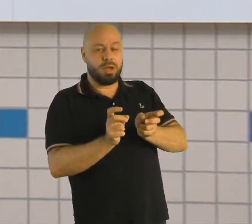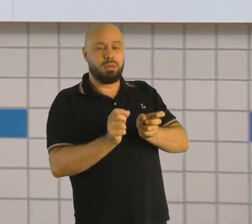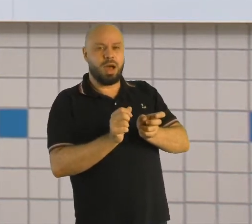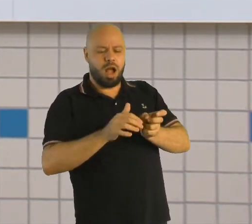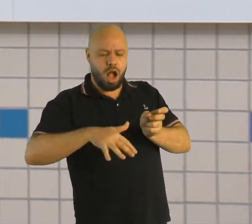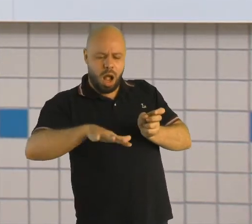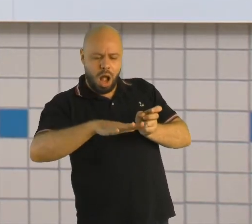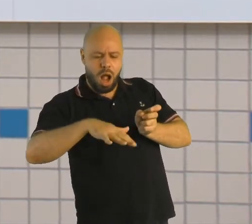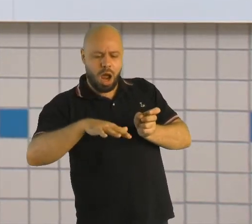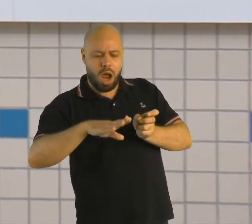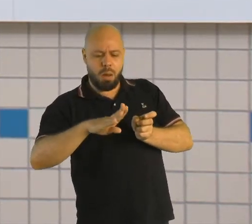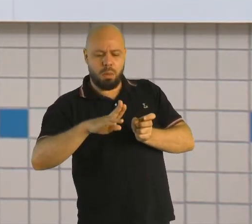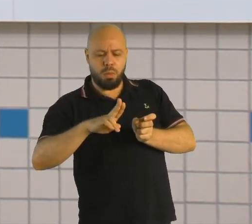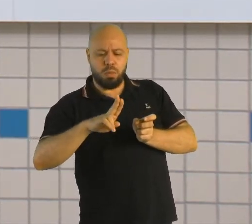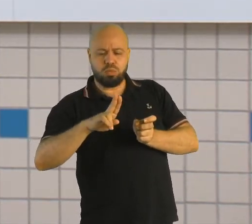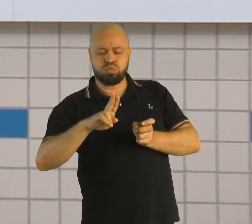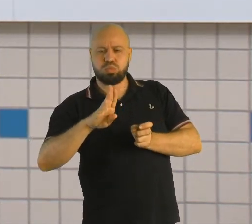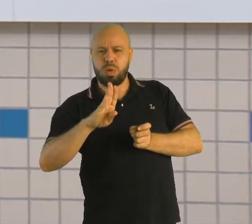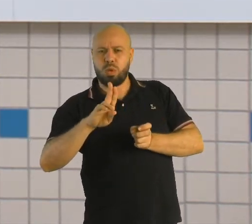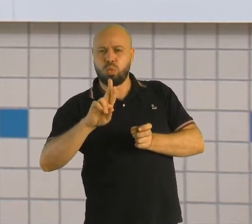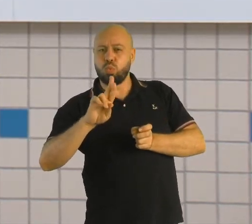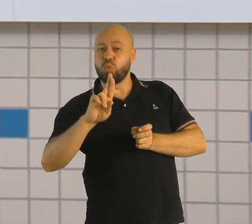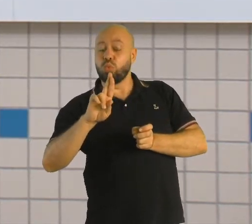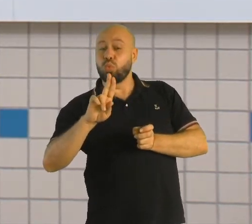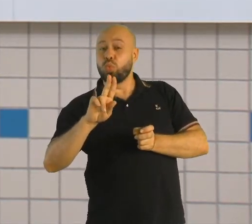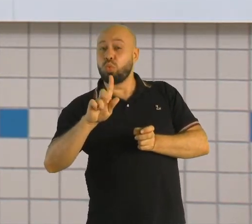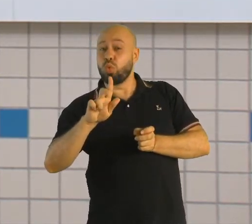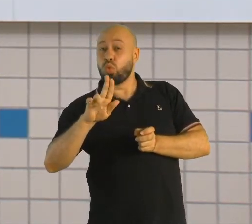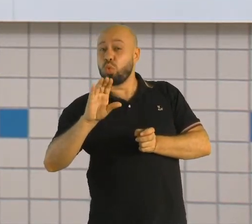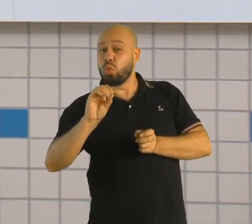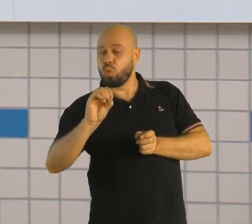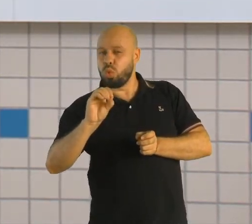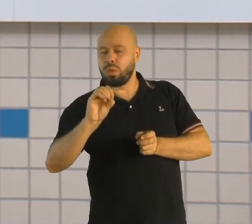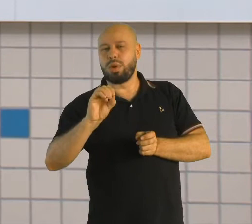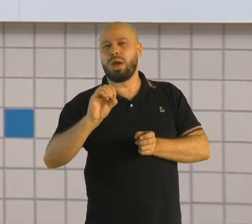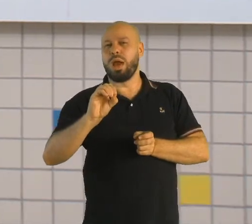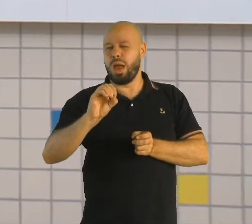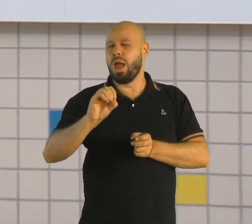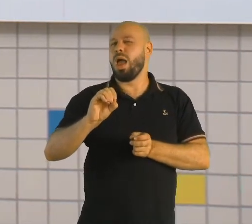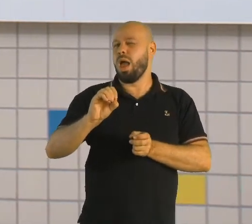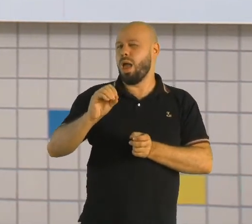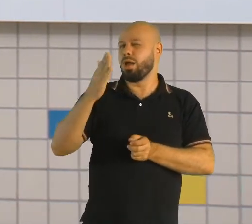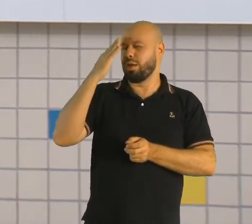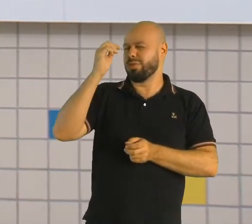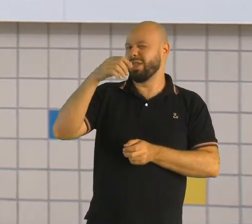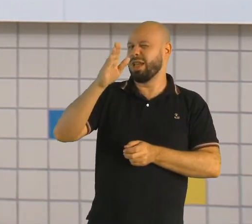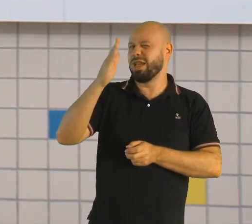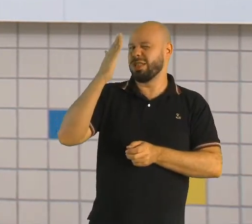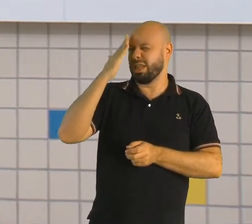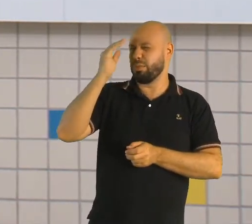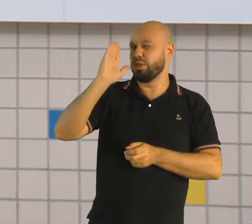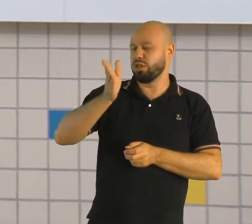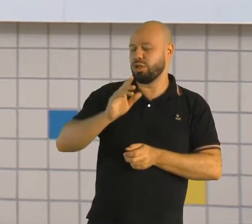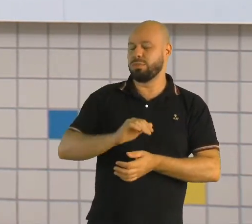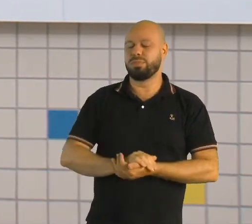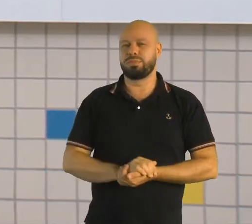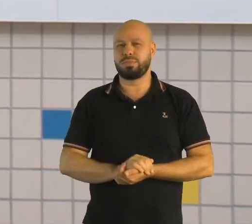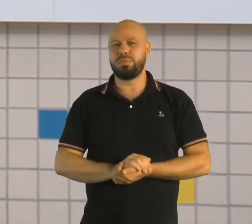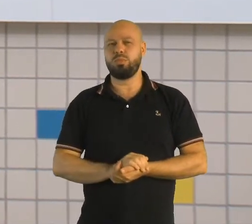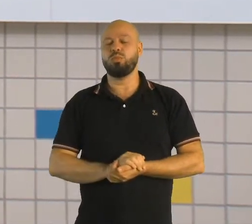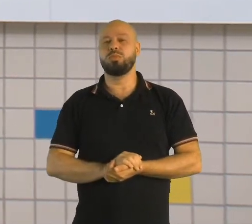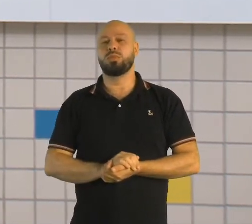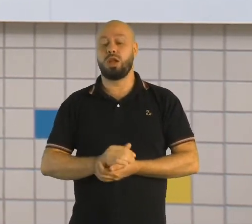burgos. Daí o nome burguesia, tá? Aposto que vocês não sabiam dessa, né? Nós podemos destacar também o